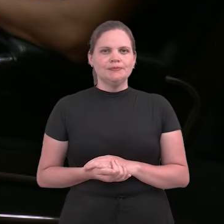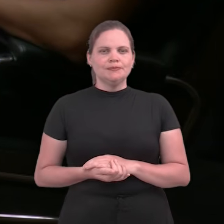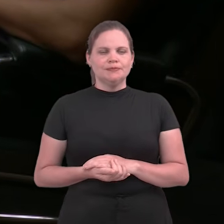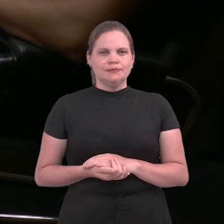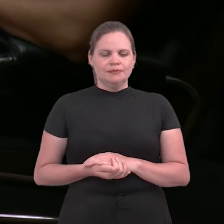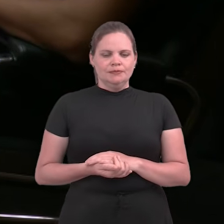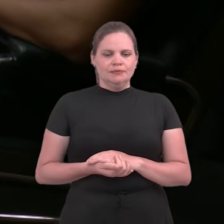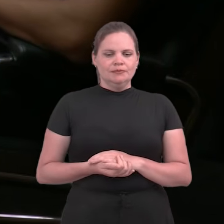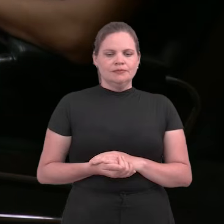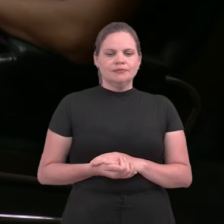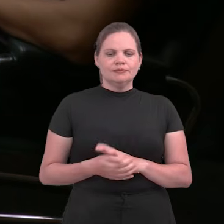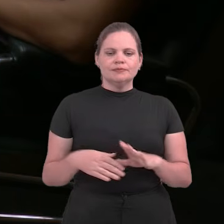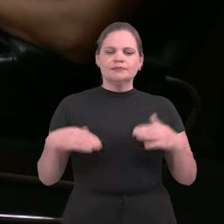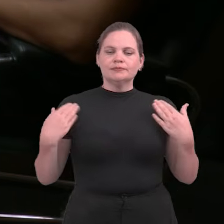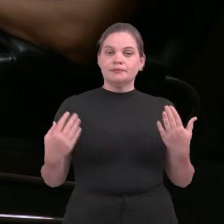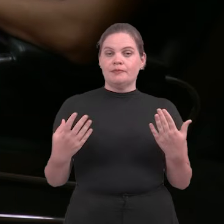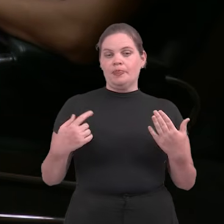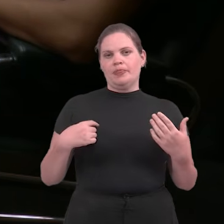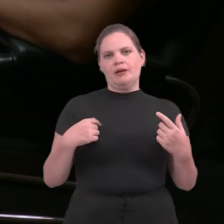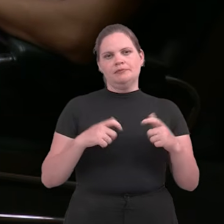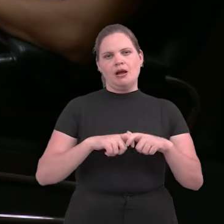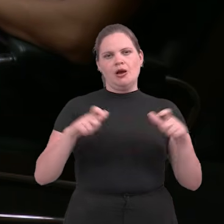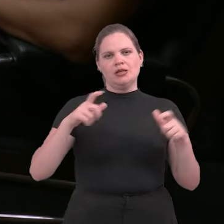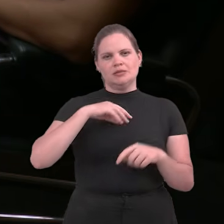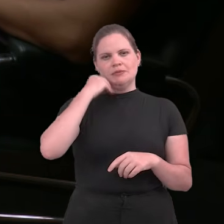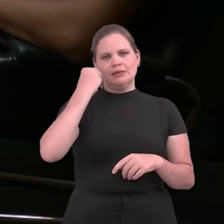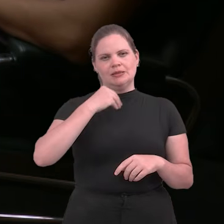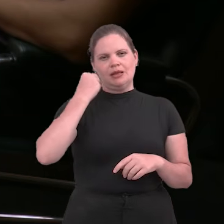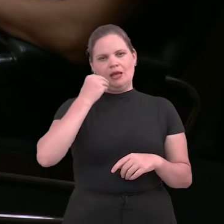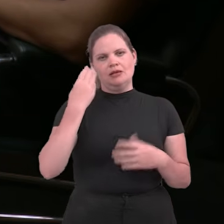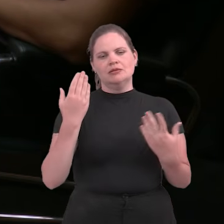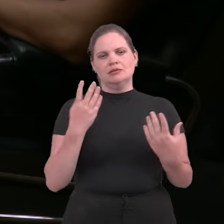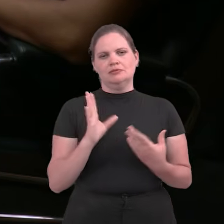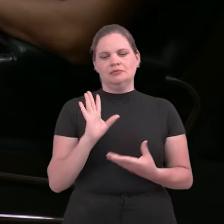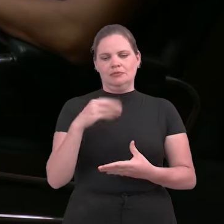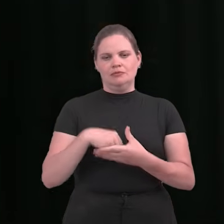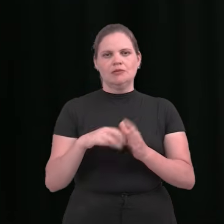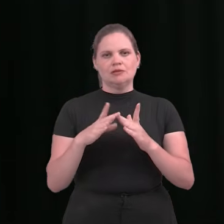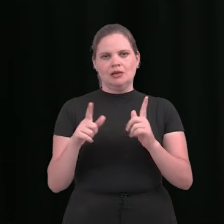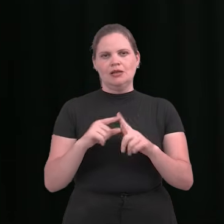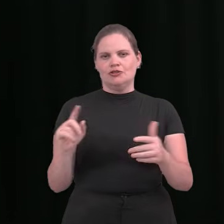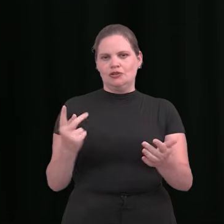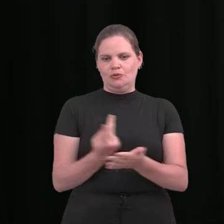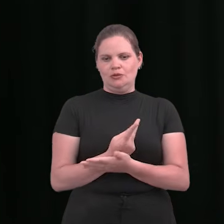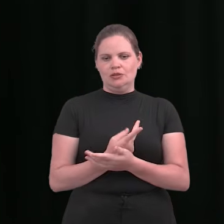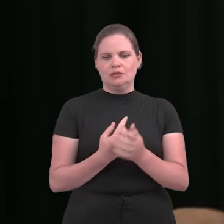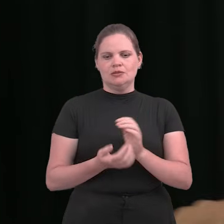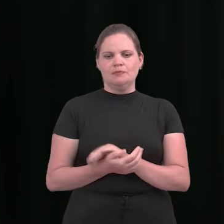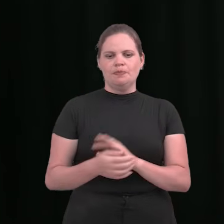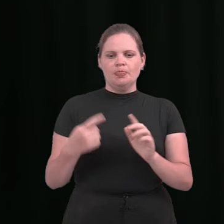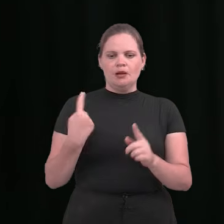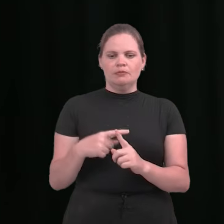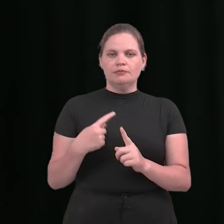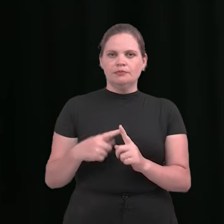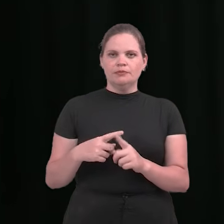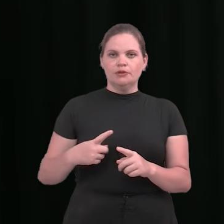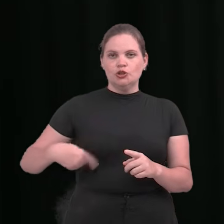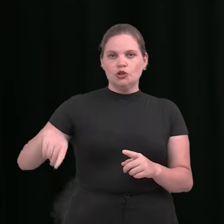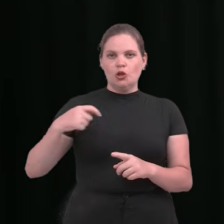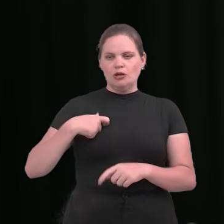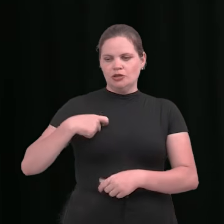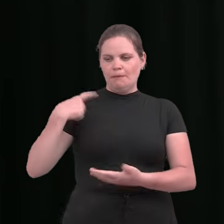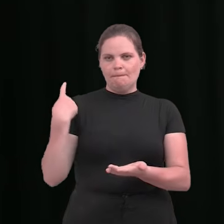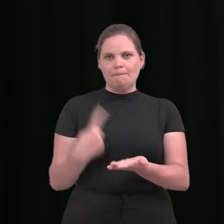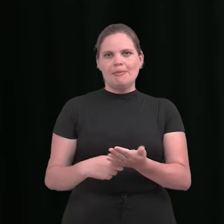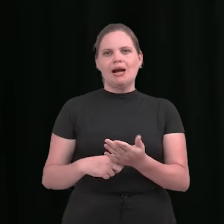Olha, a maior parte das experiências elas aconteceram na igreja, né? A gente tinha um horário para abrir que era o horário